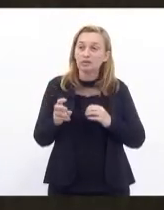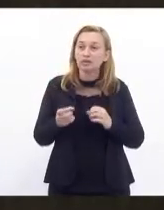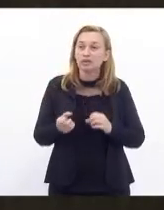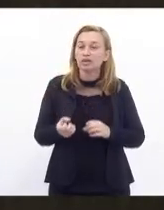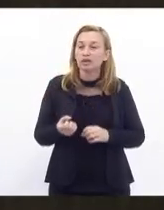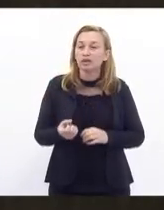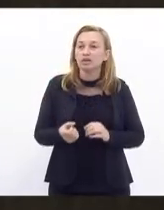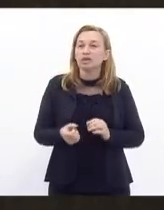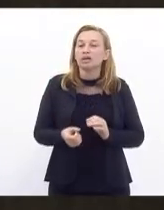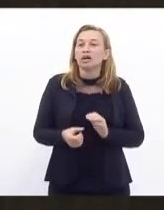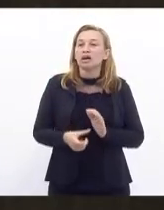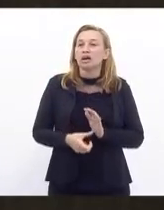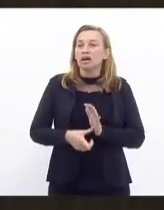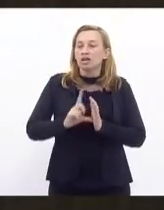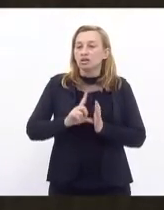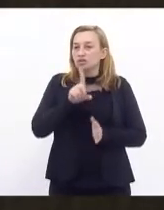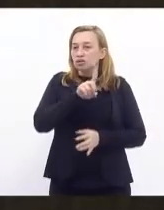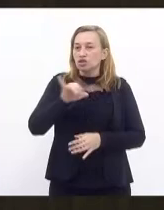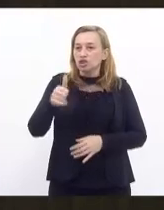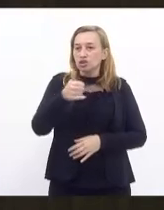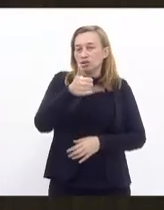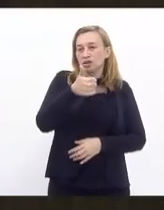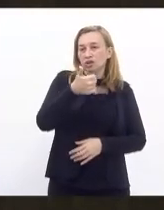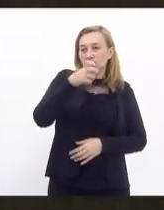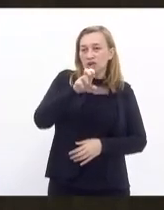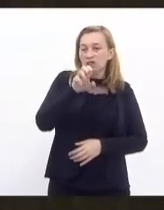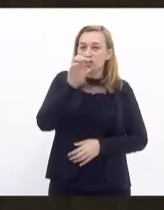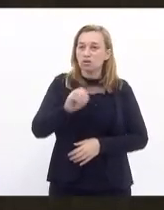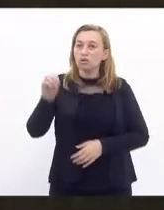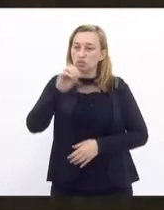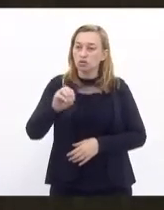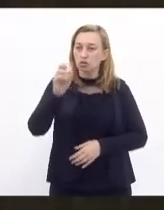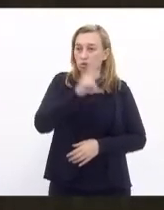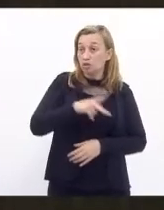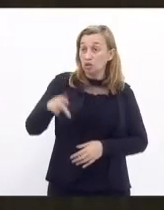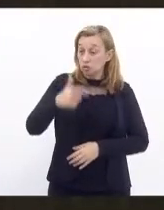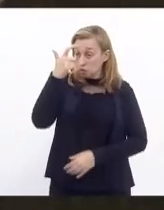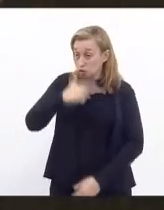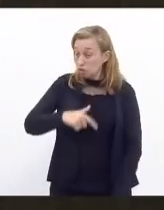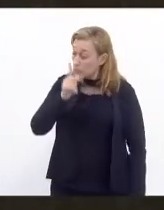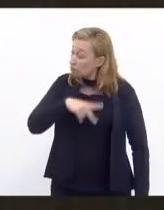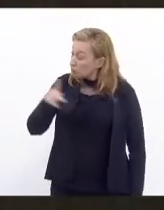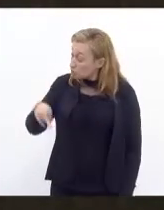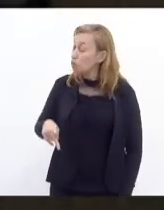dia 15 de outubro, dia da professora, dia do professor, meus colegas, eu sou professor,